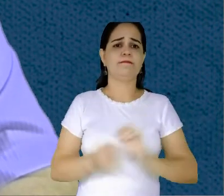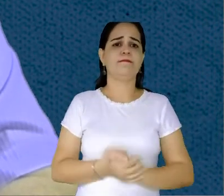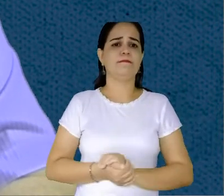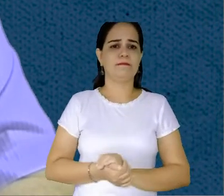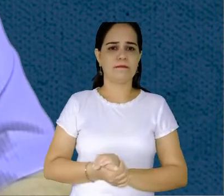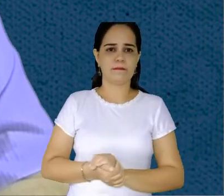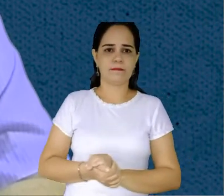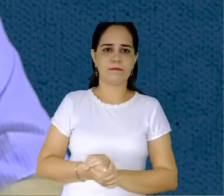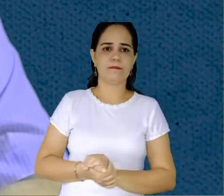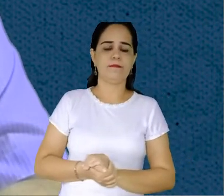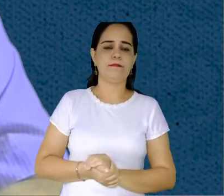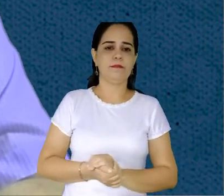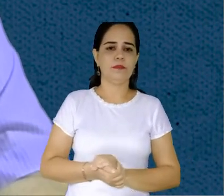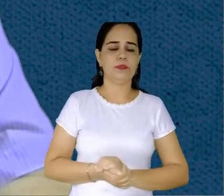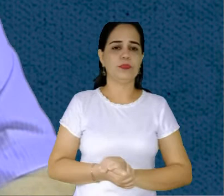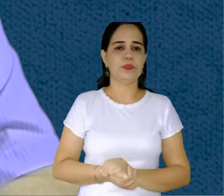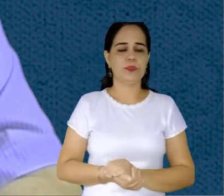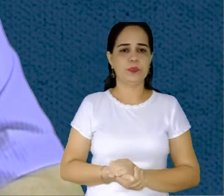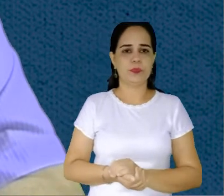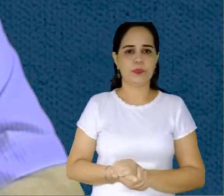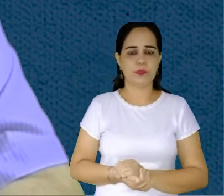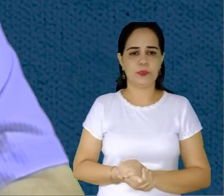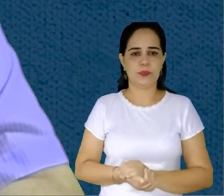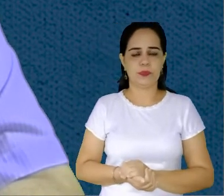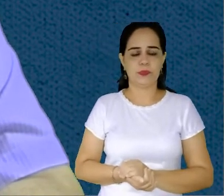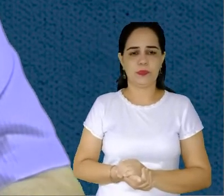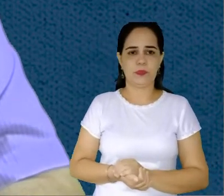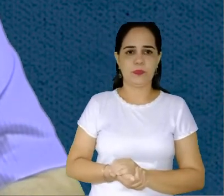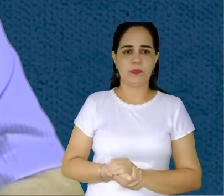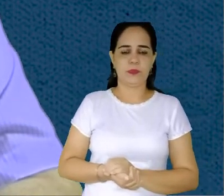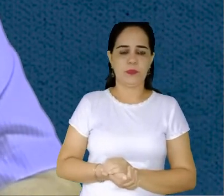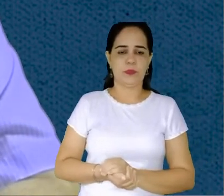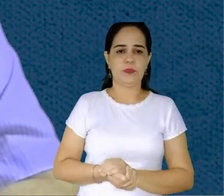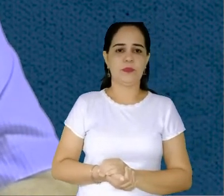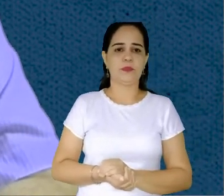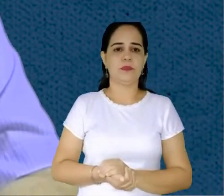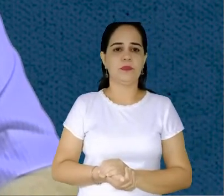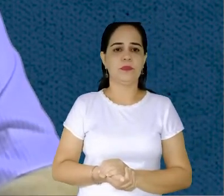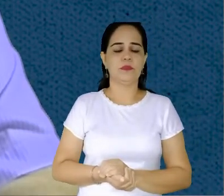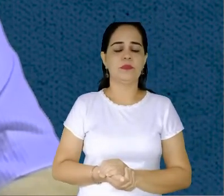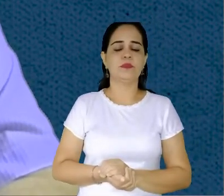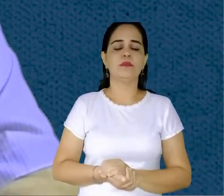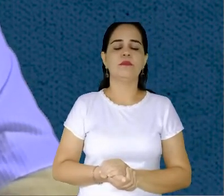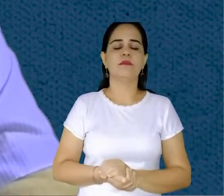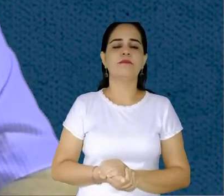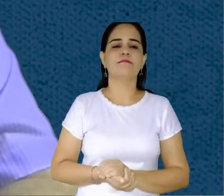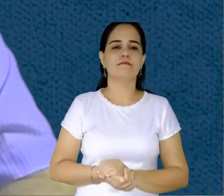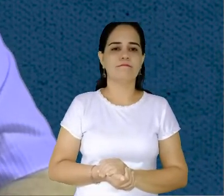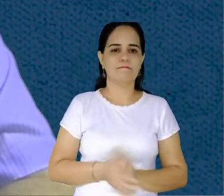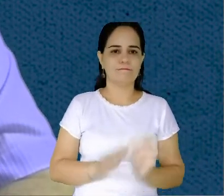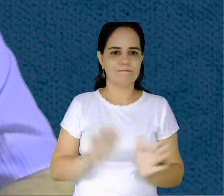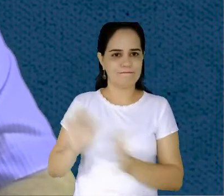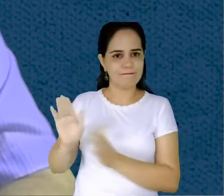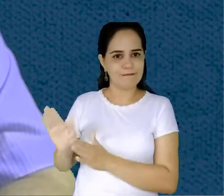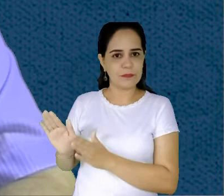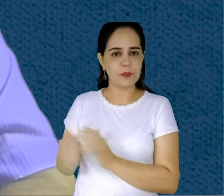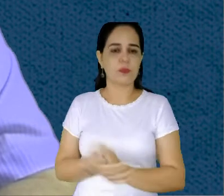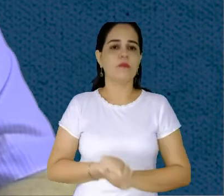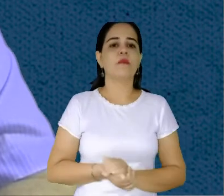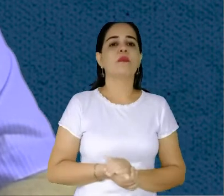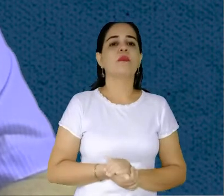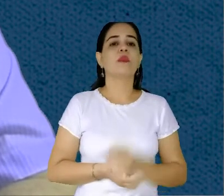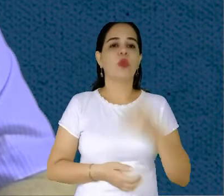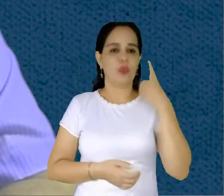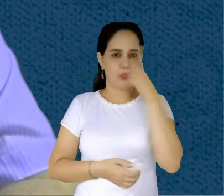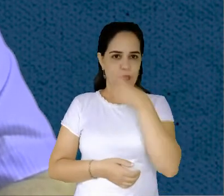Neste domingo que passou, dia 15 de maio, na missa que o